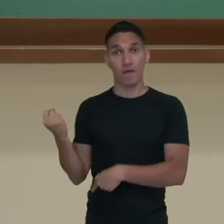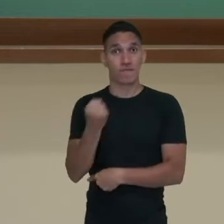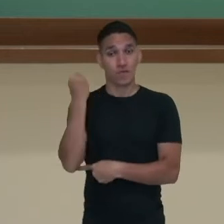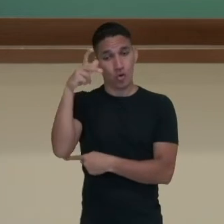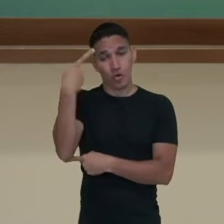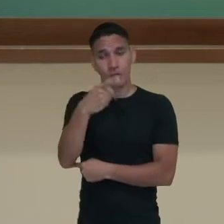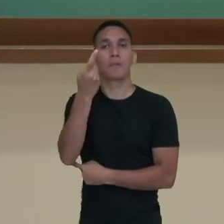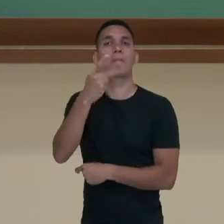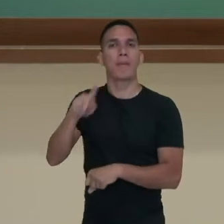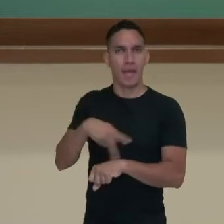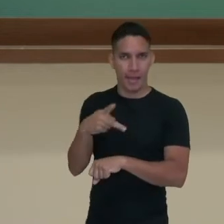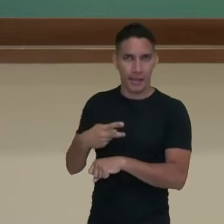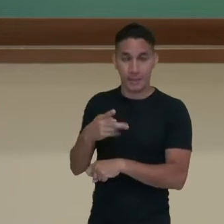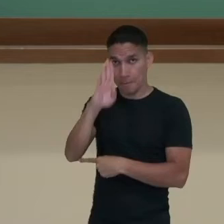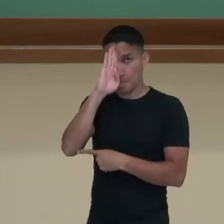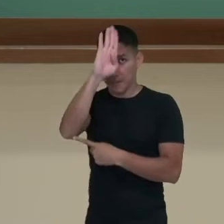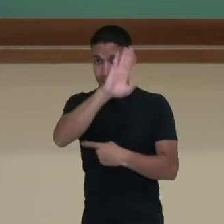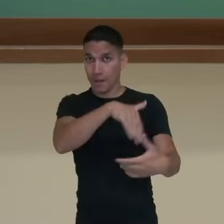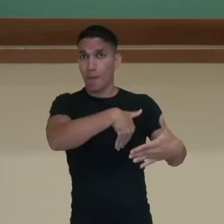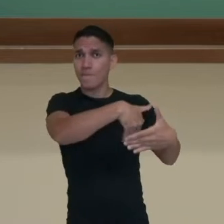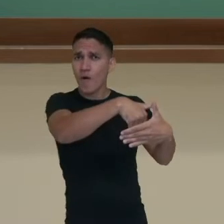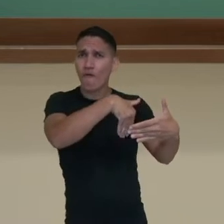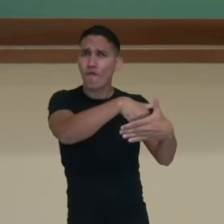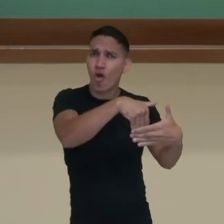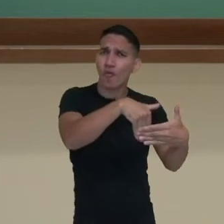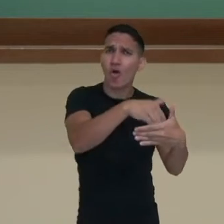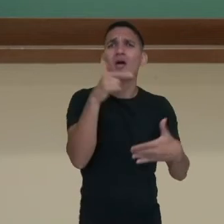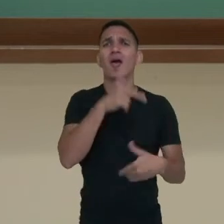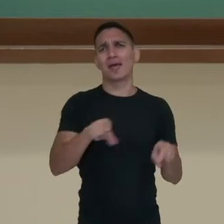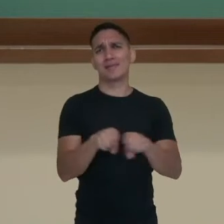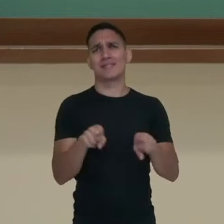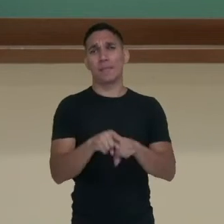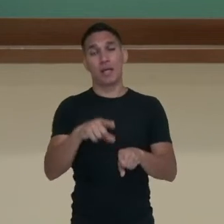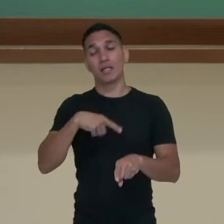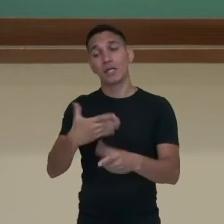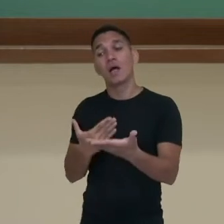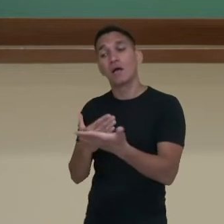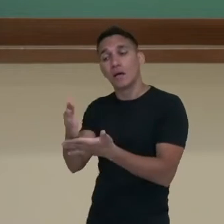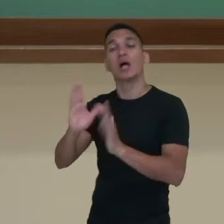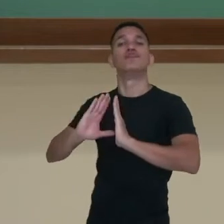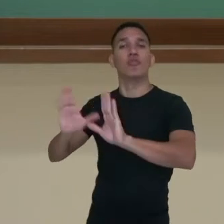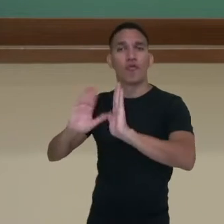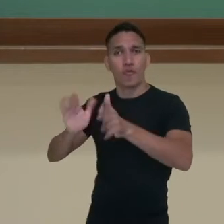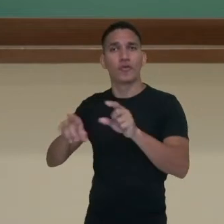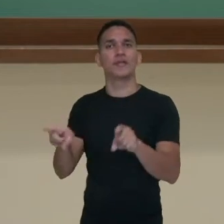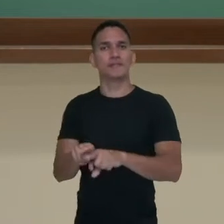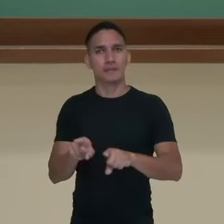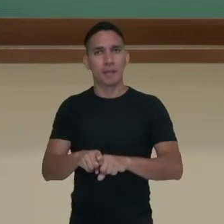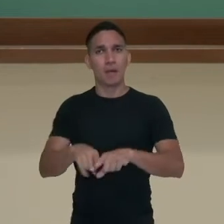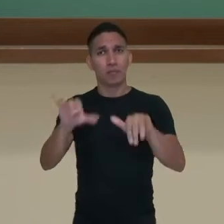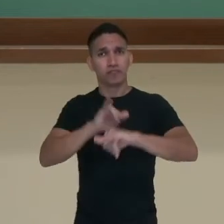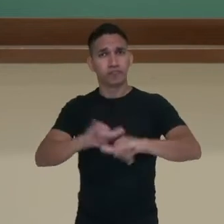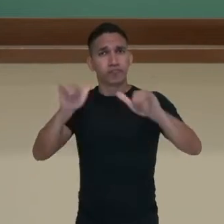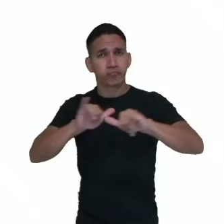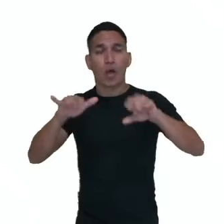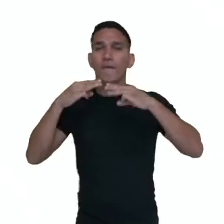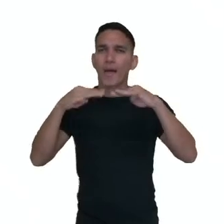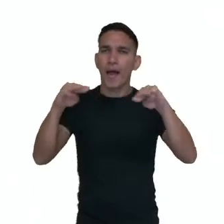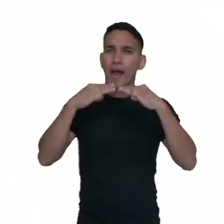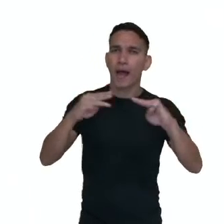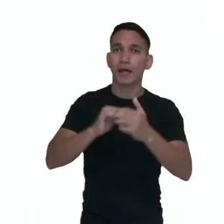país, principalmente no futebol, e ela veio ali também no vôlei. O marketing esportivo, né,